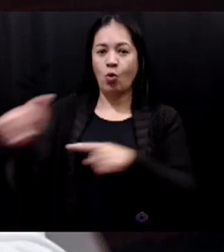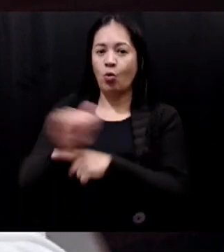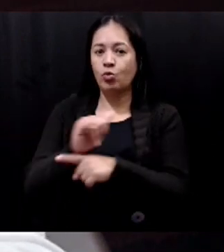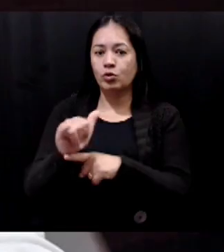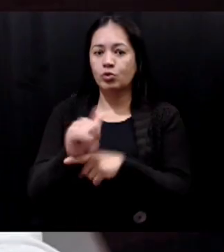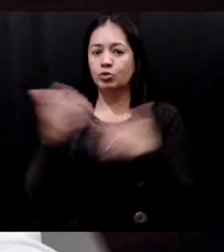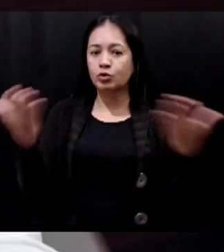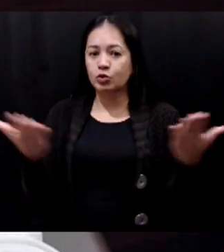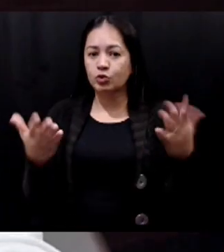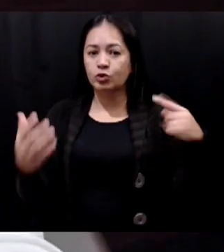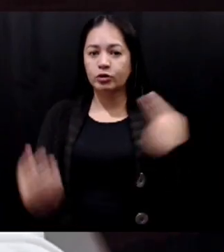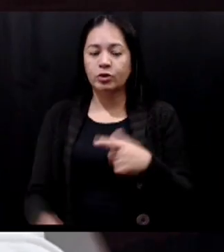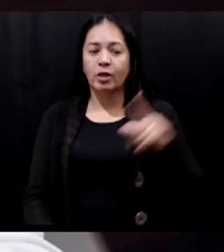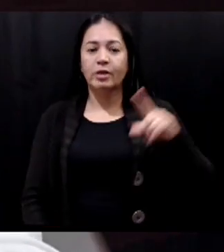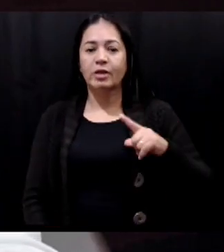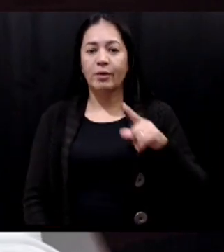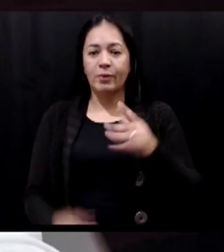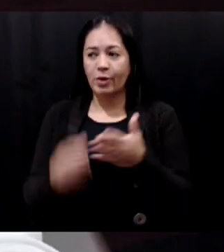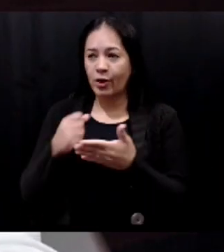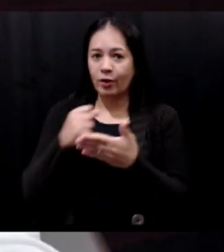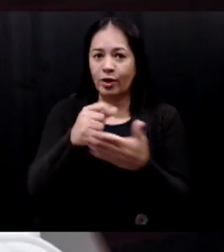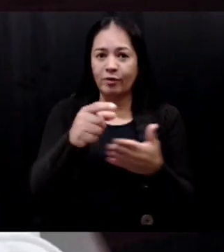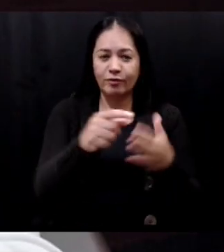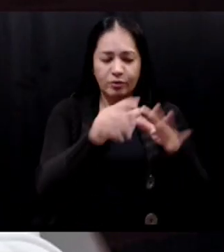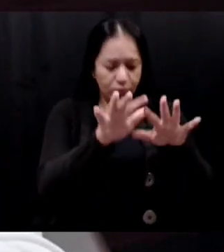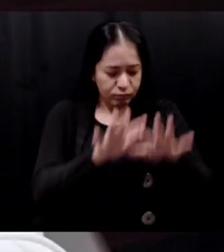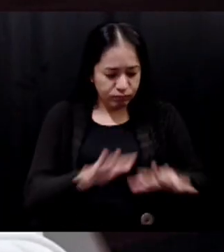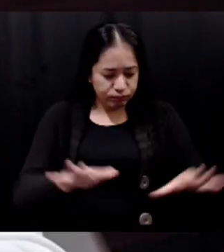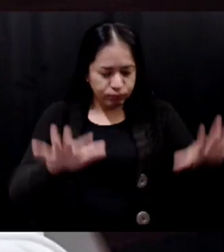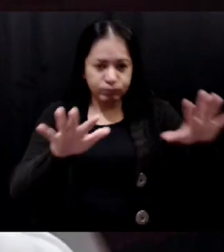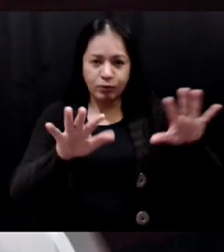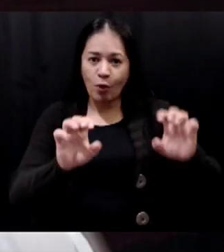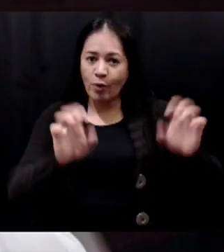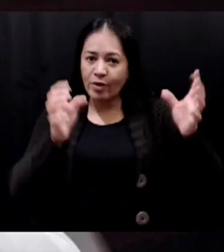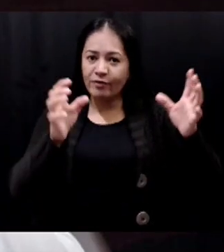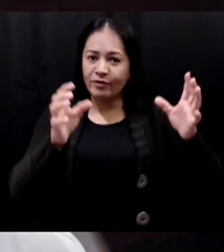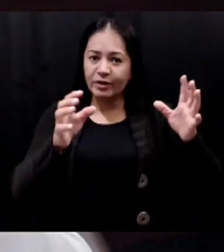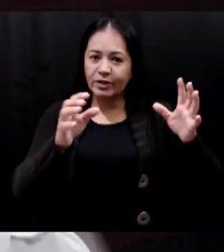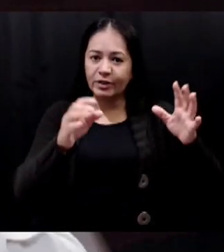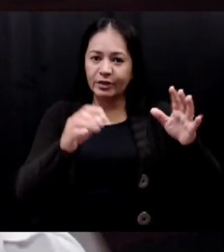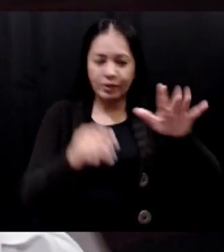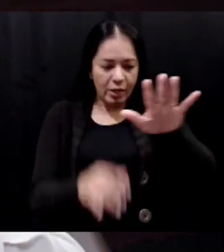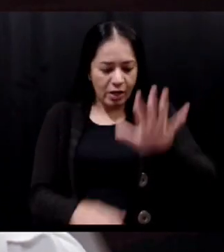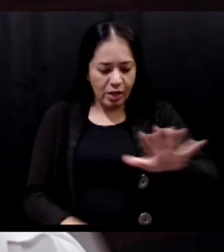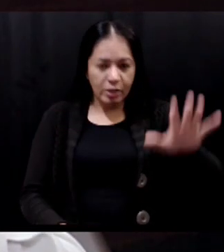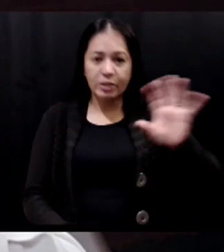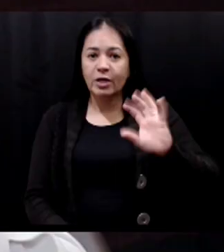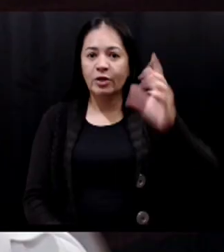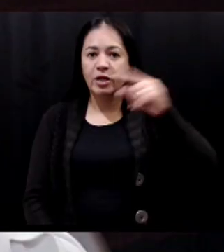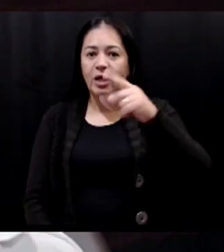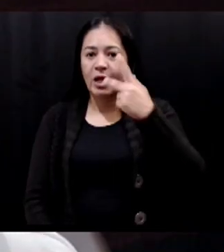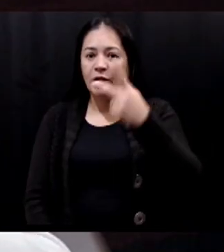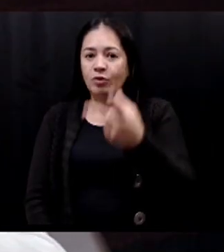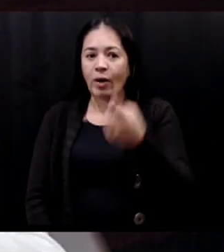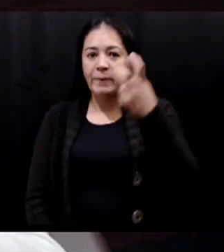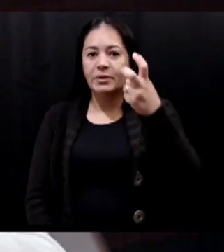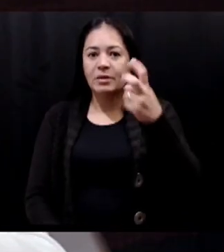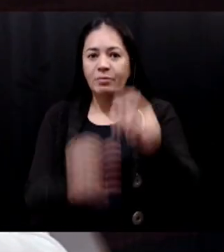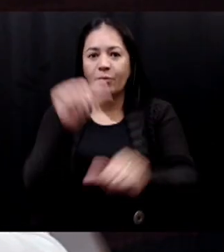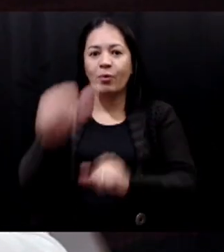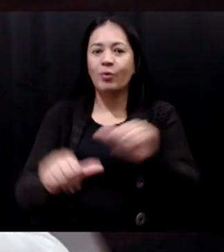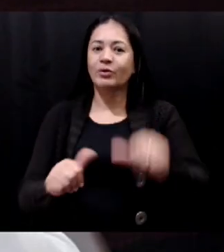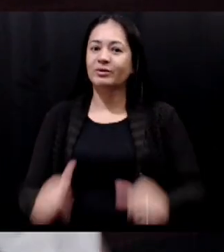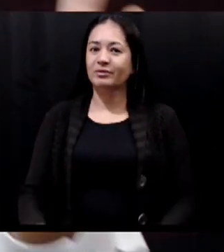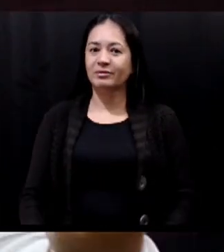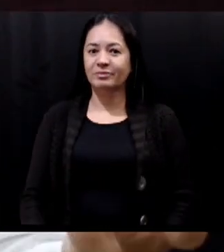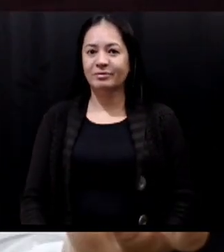te levo para aquela cena, para aquele primeiro evento que causou isso, a tua percepção muda, porque os recursos